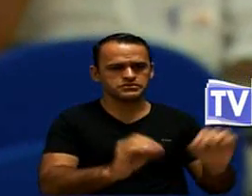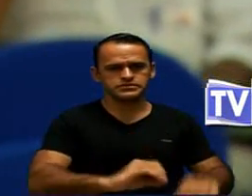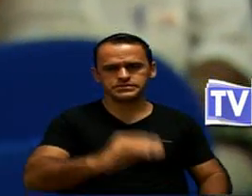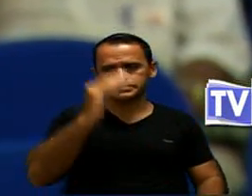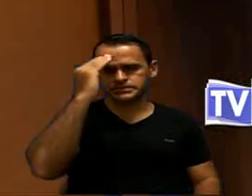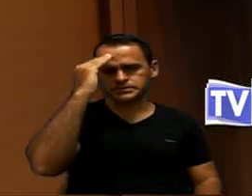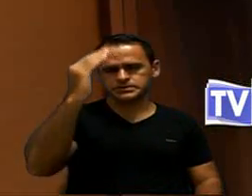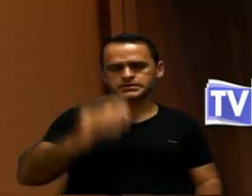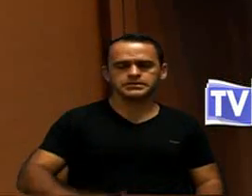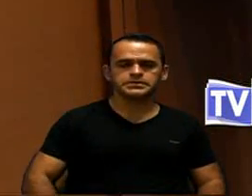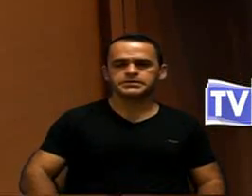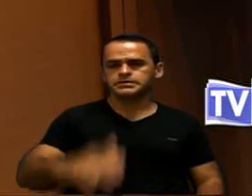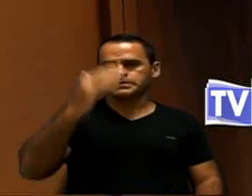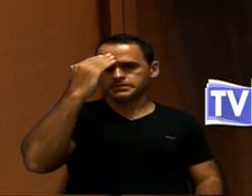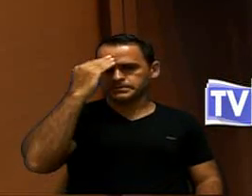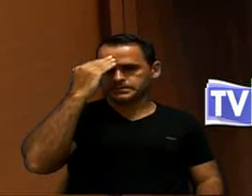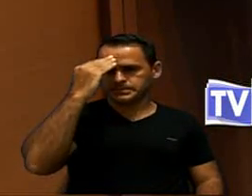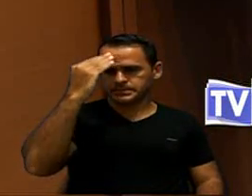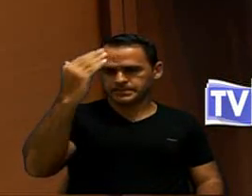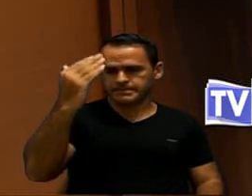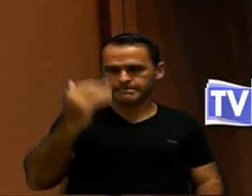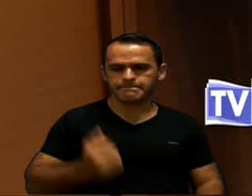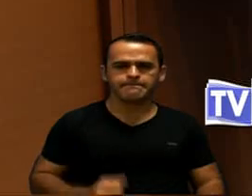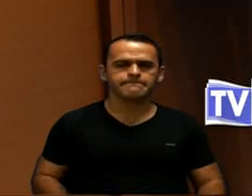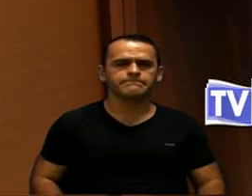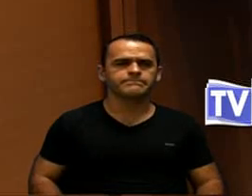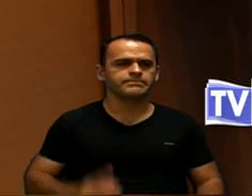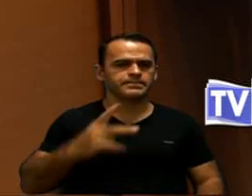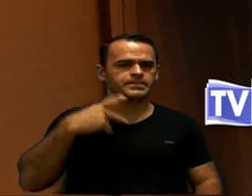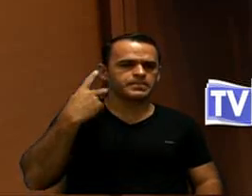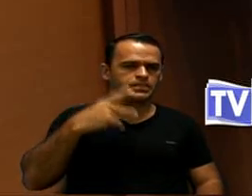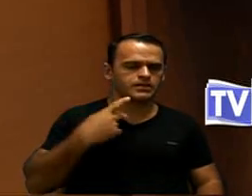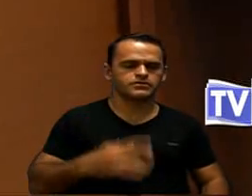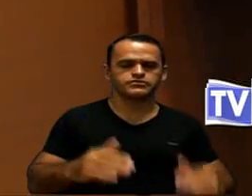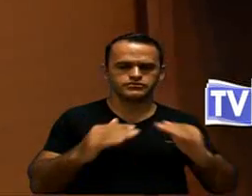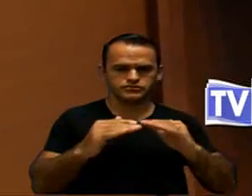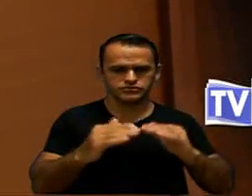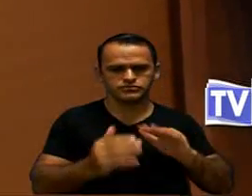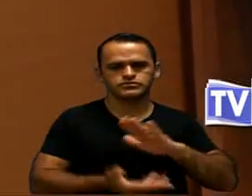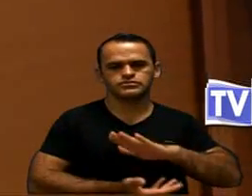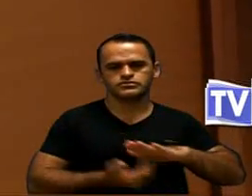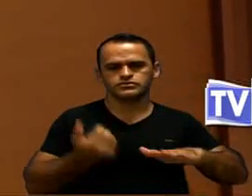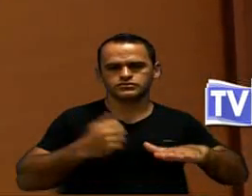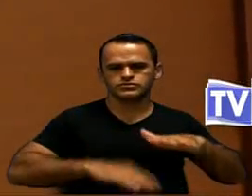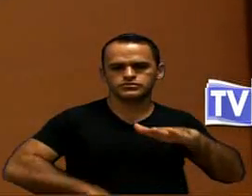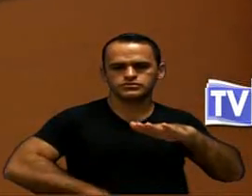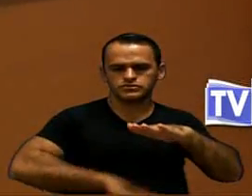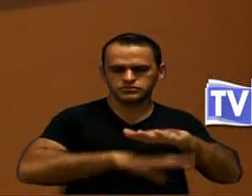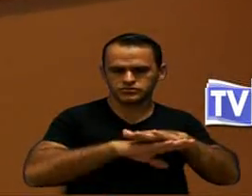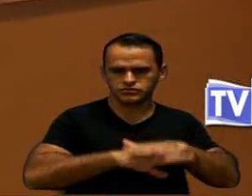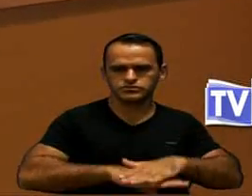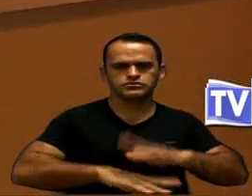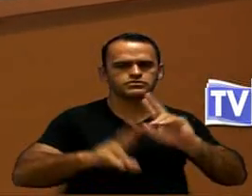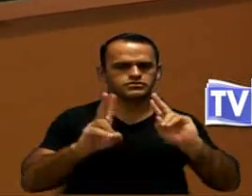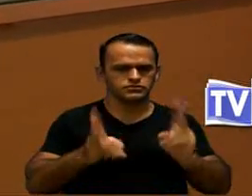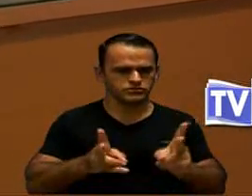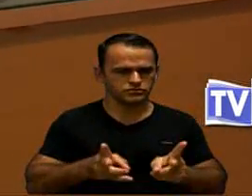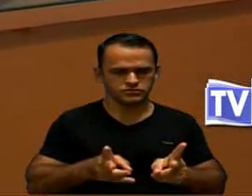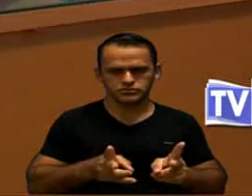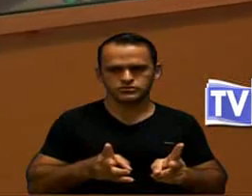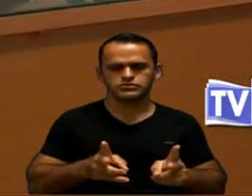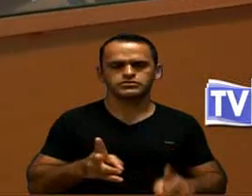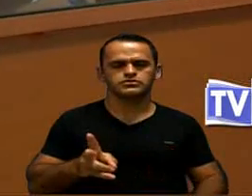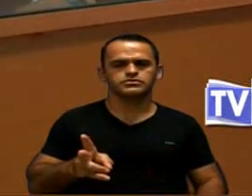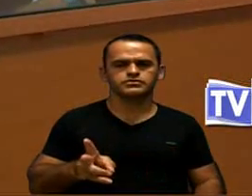Obrigado. Parte. Obrigado. Os vereadores que concordam com o arquivamento, permaneçam, solicitado pelo